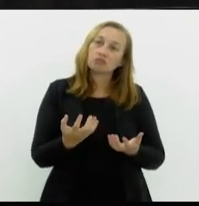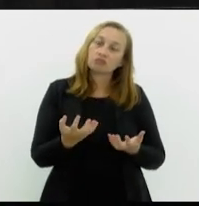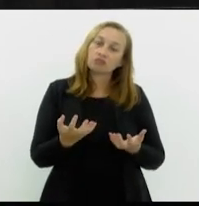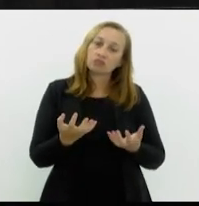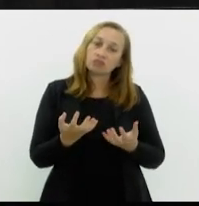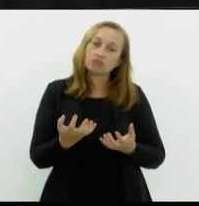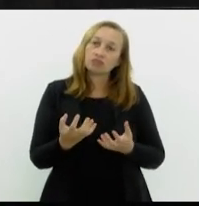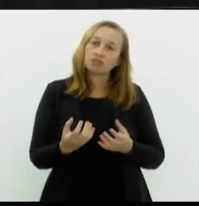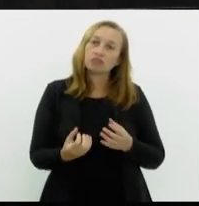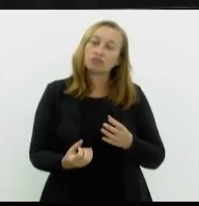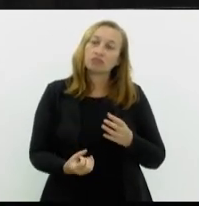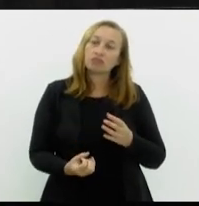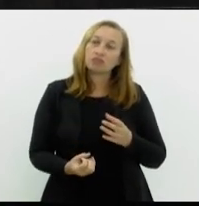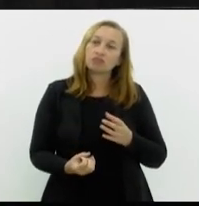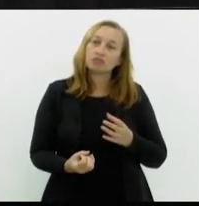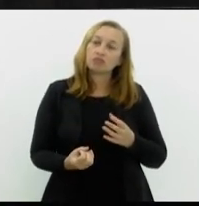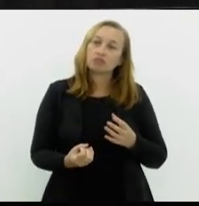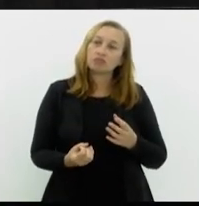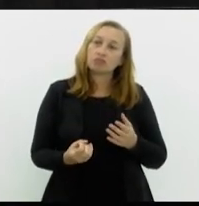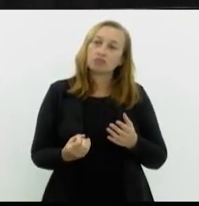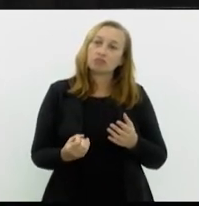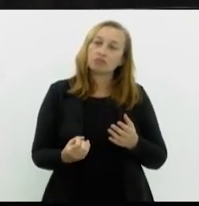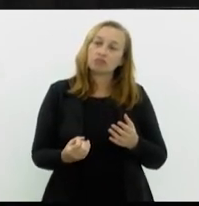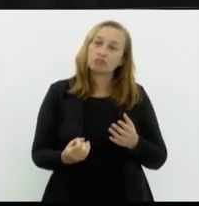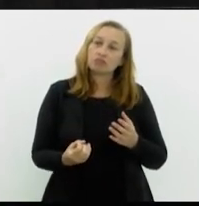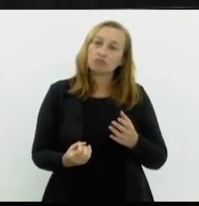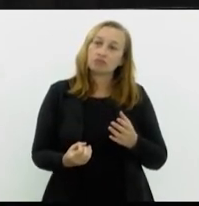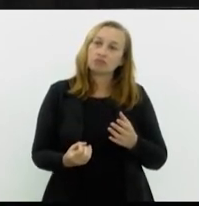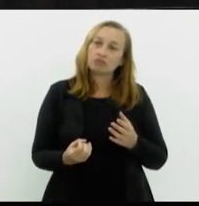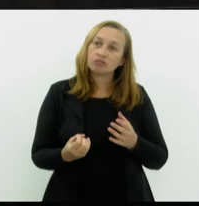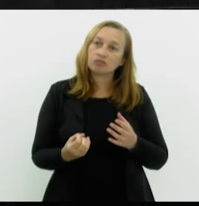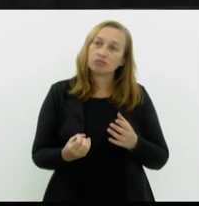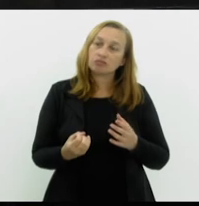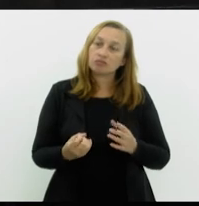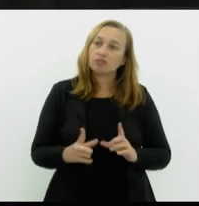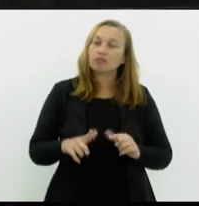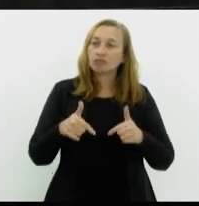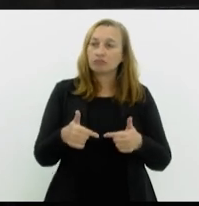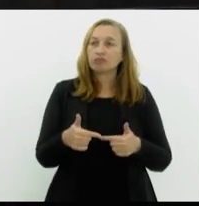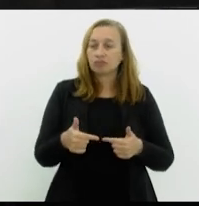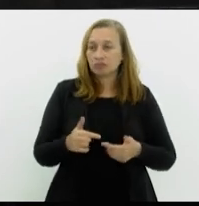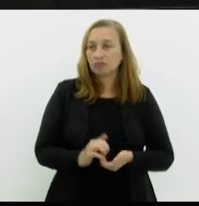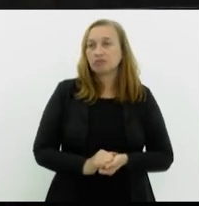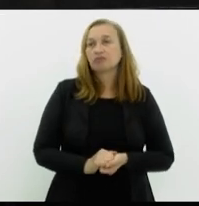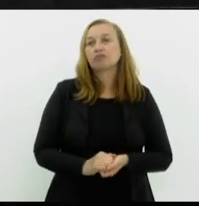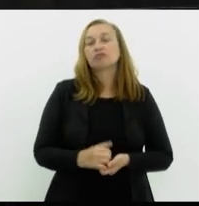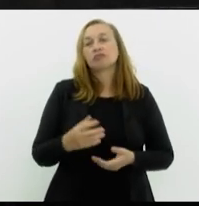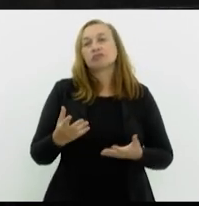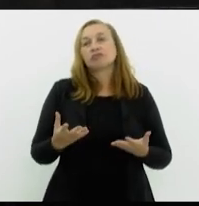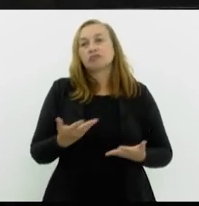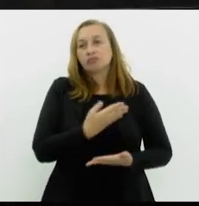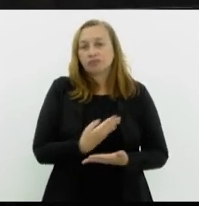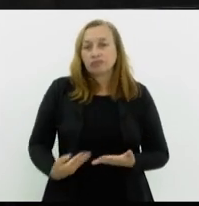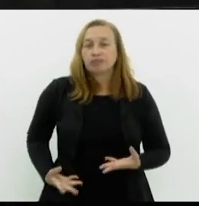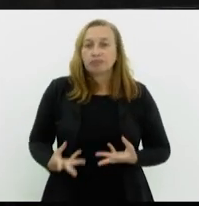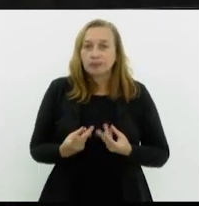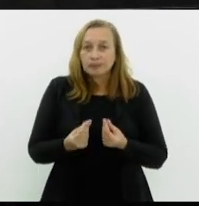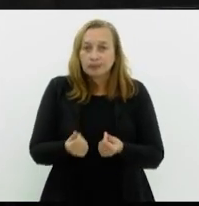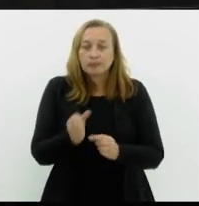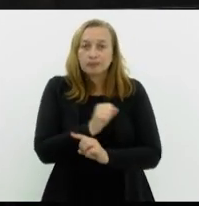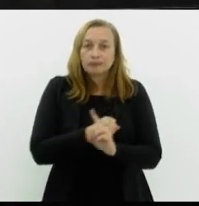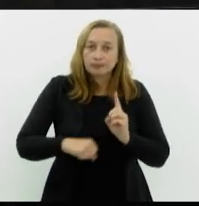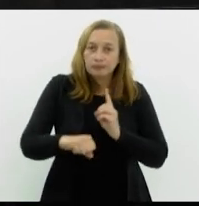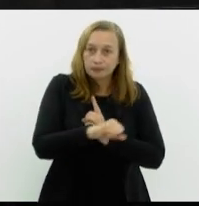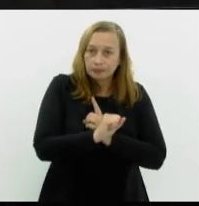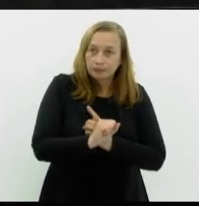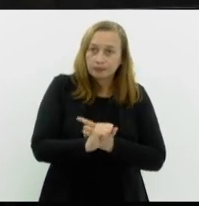legislar, aguardando que o governador tenha sensibilidade social e